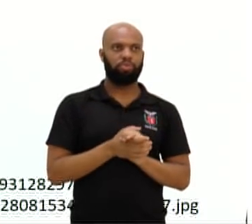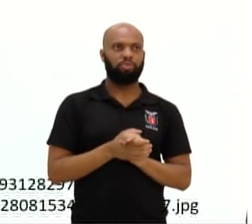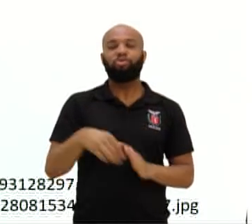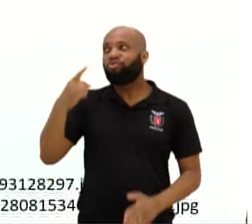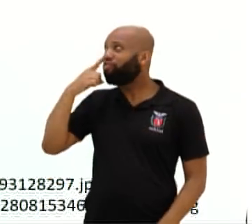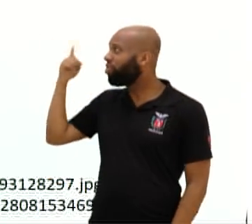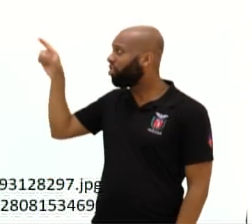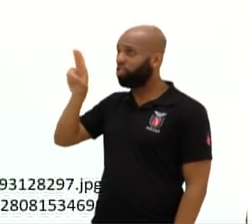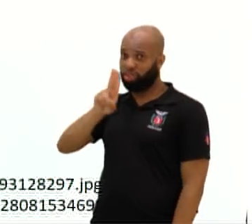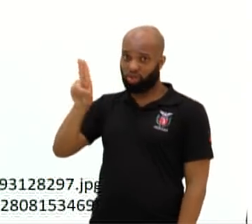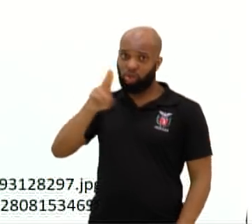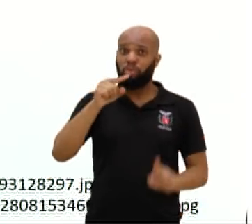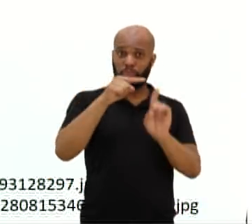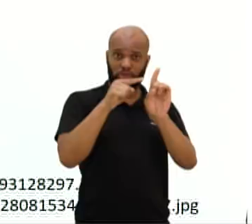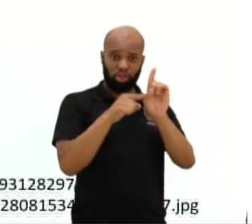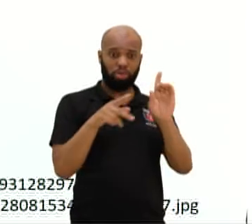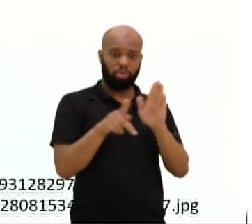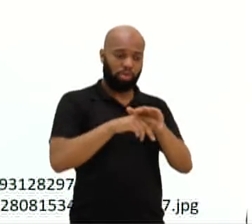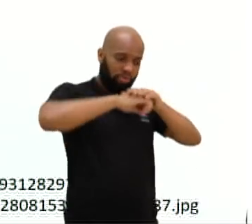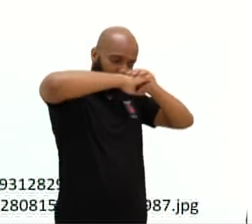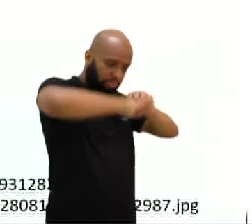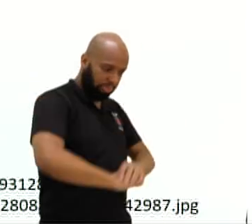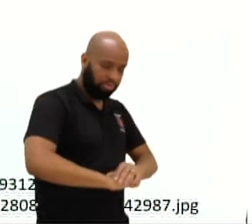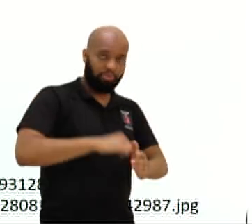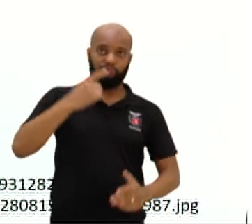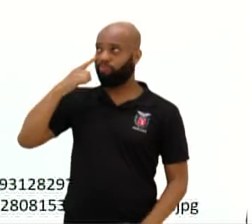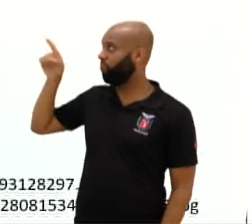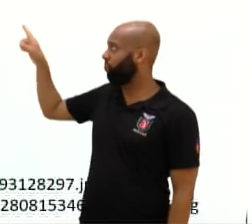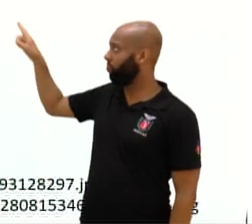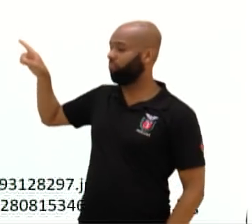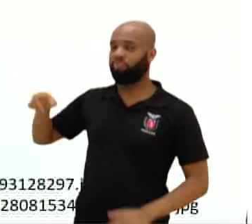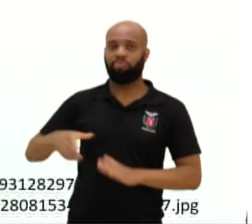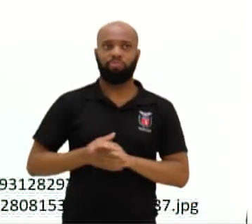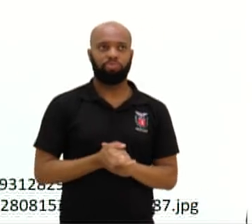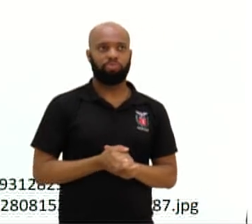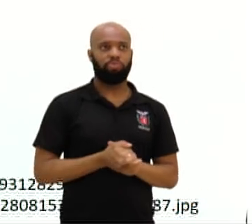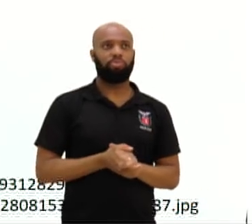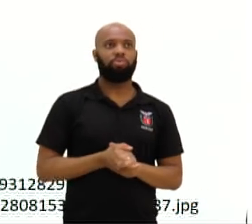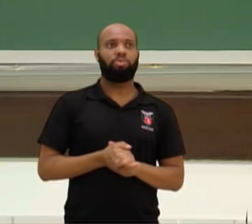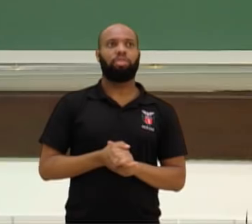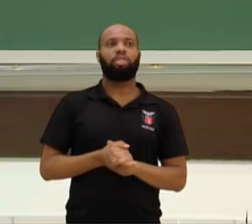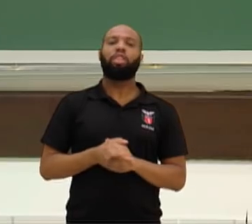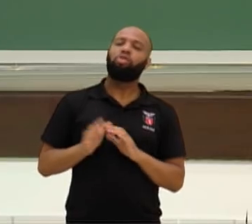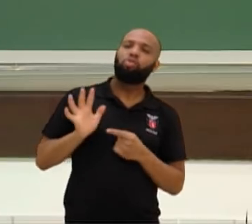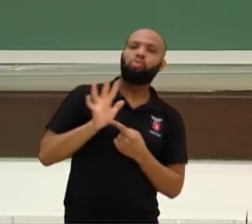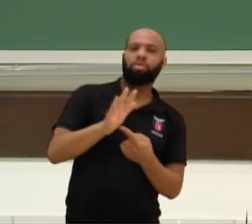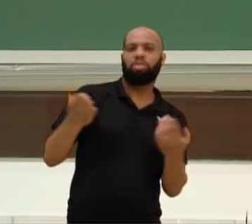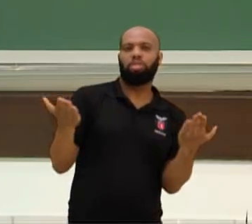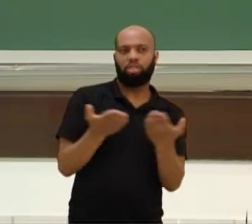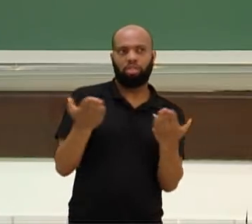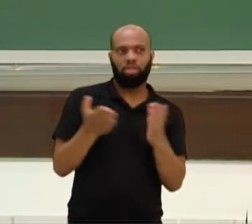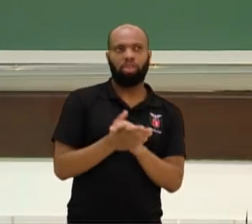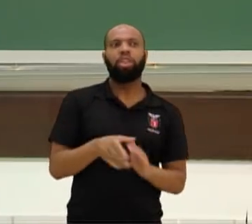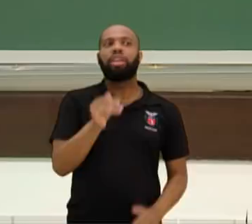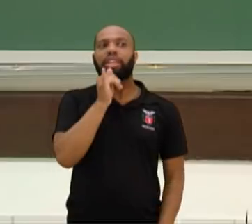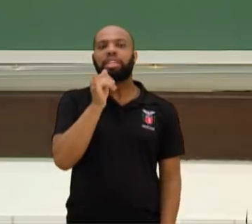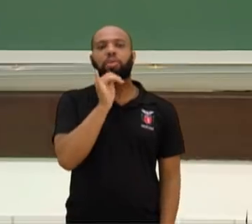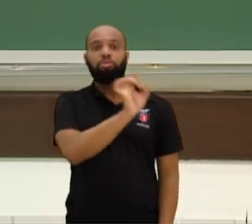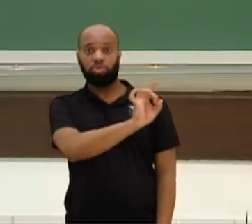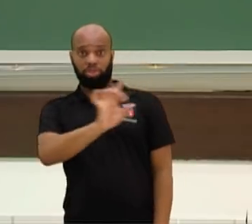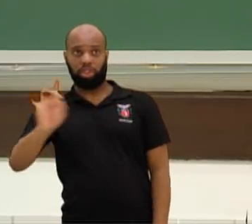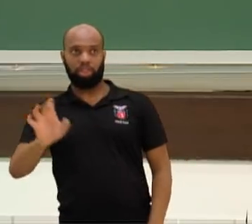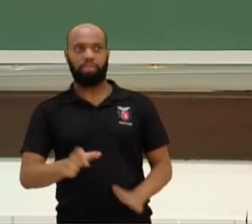interfixa, interpotente e interresistente. E aí eu trouxe para mostrar para vocês um exemplo de